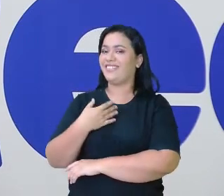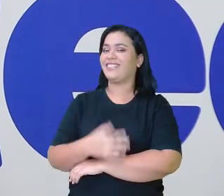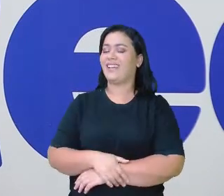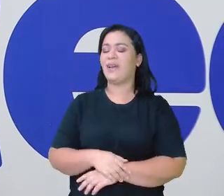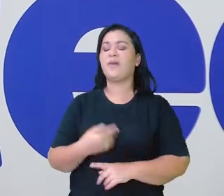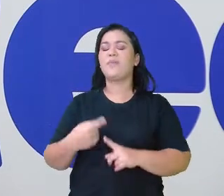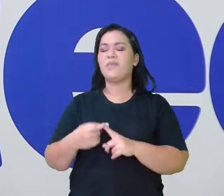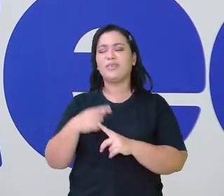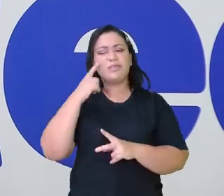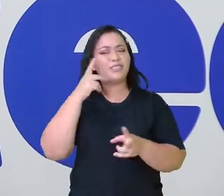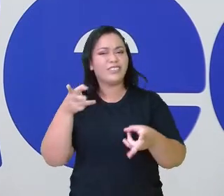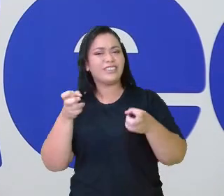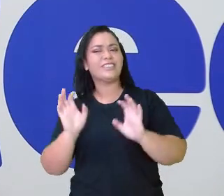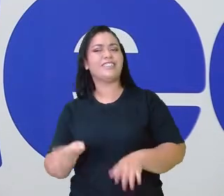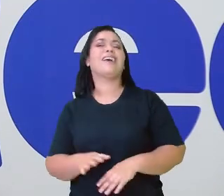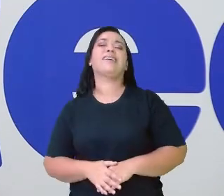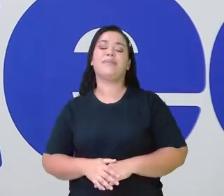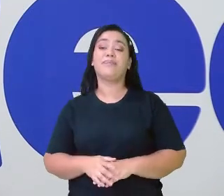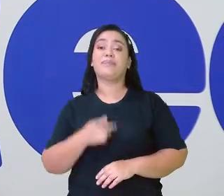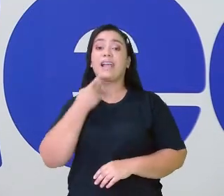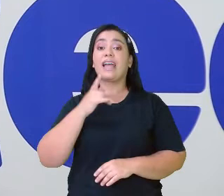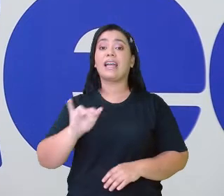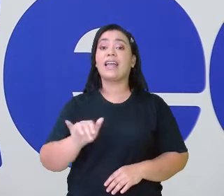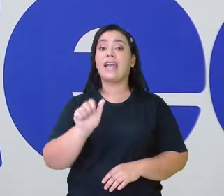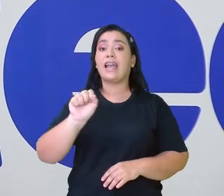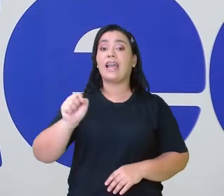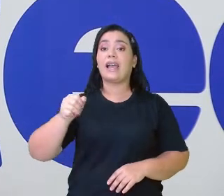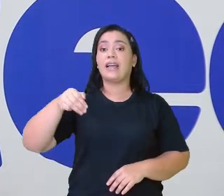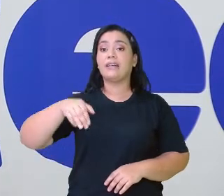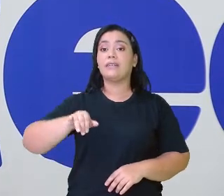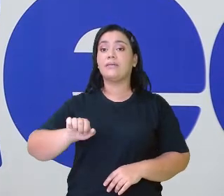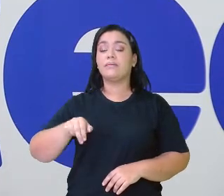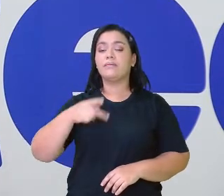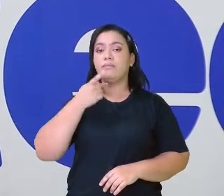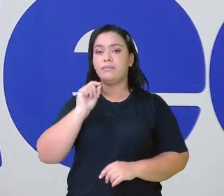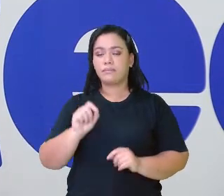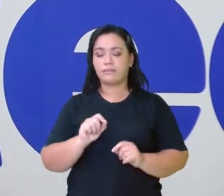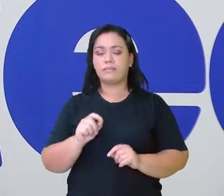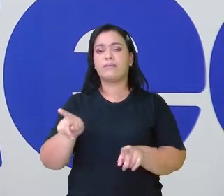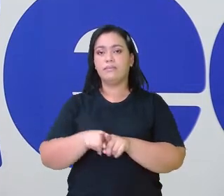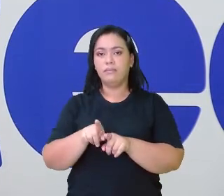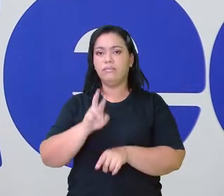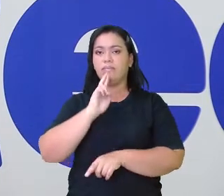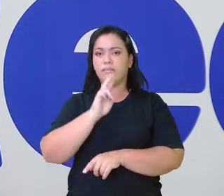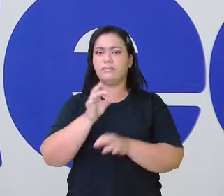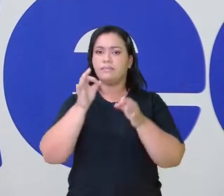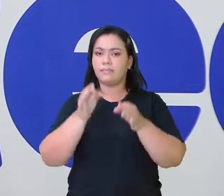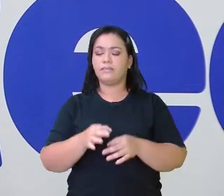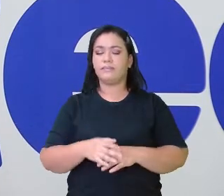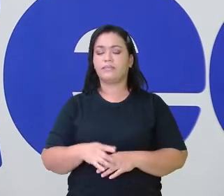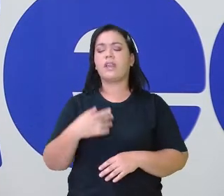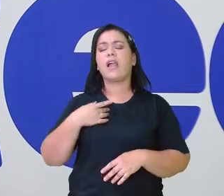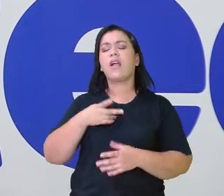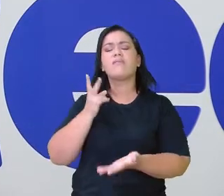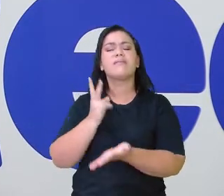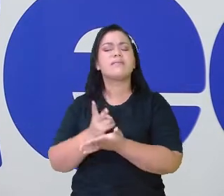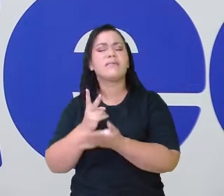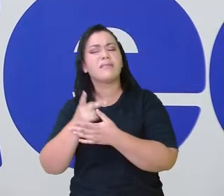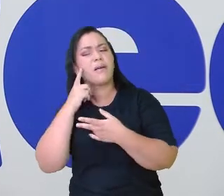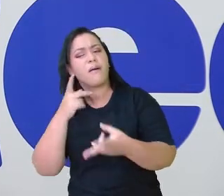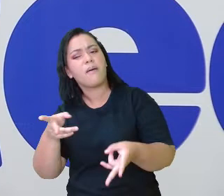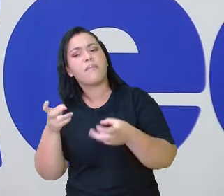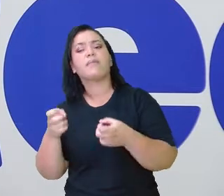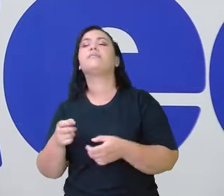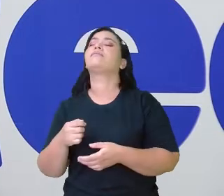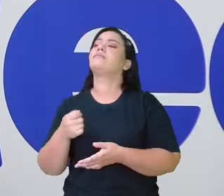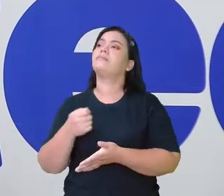estou vendo aqui, olha a Yasmin... Colocou agora aqui no finalzinho também, classe dos milhares. Eu sempre observo, professora Márcia, que eles querem escrever